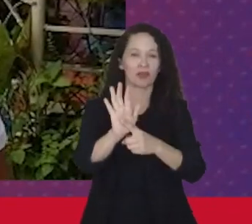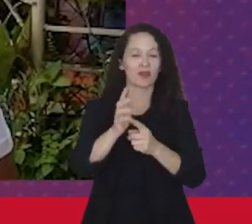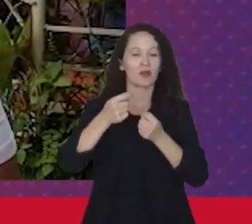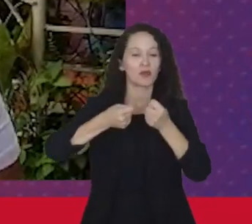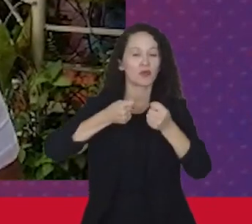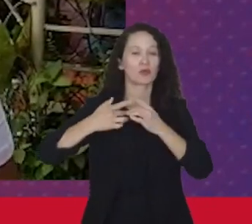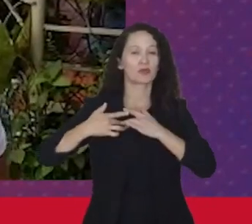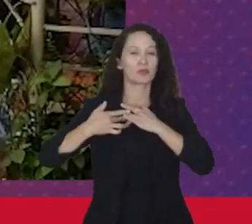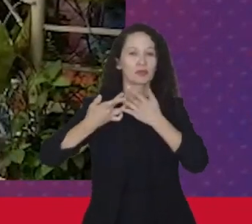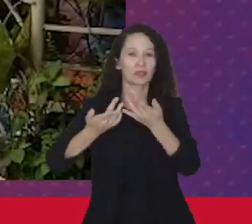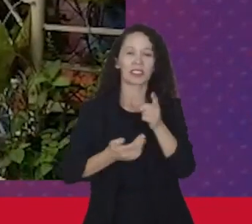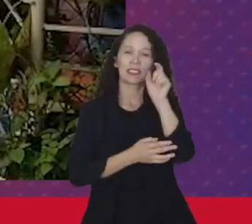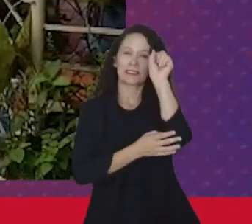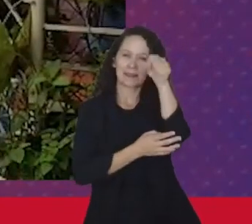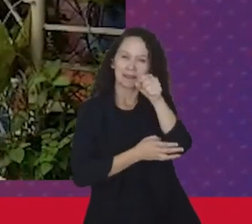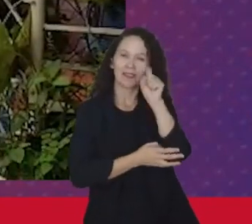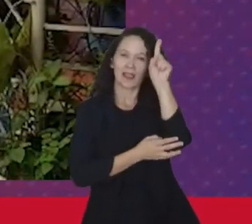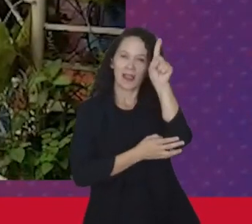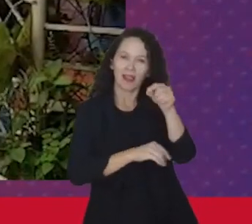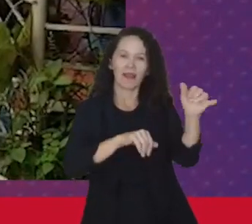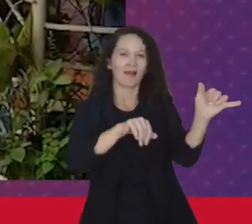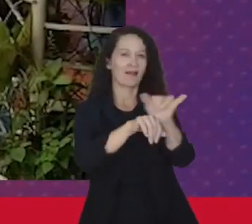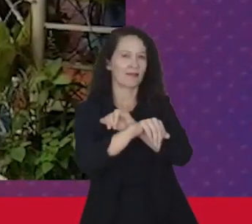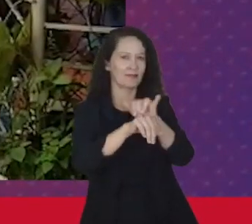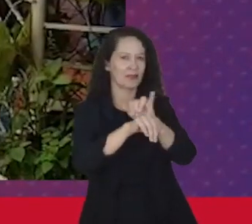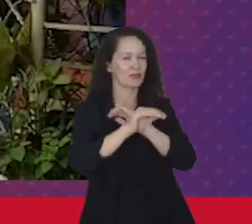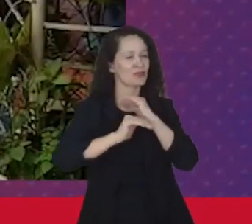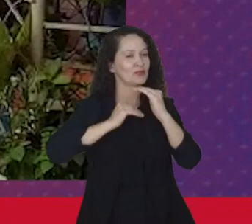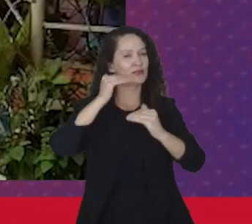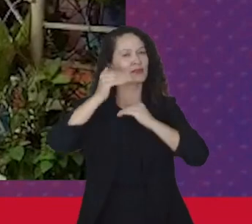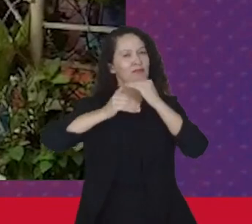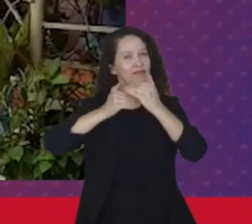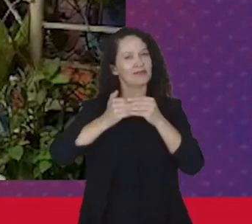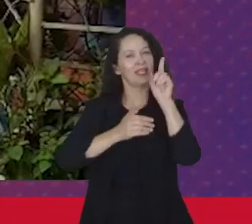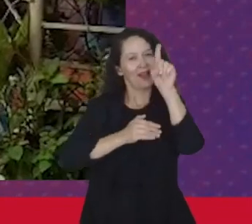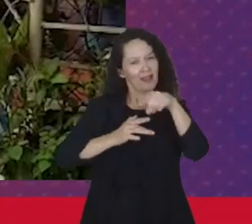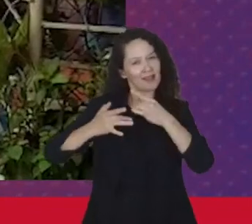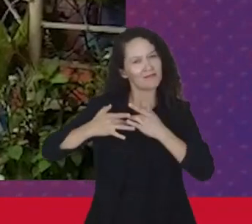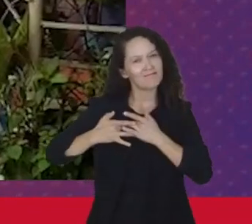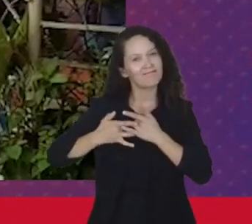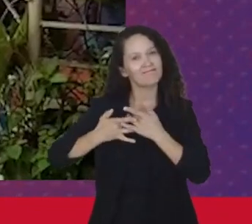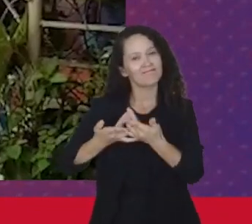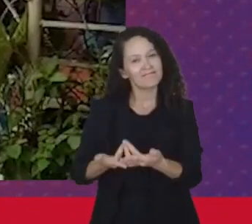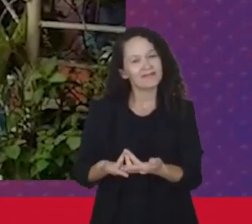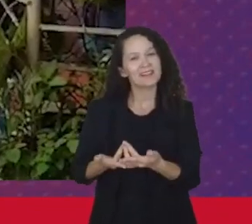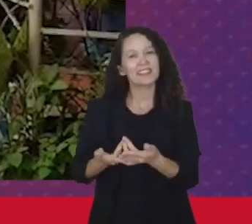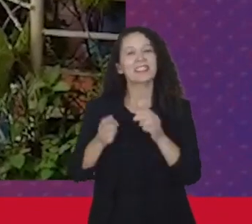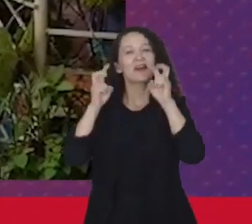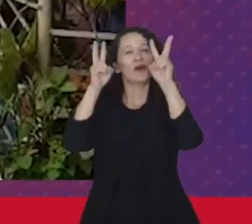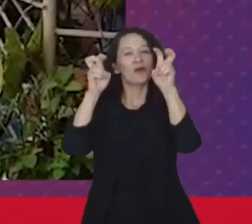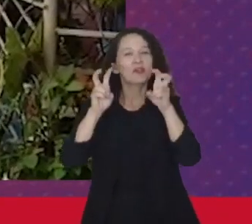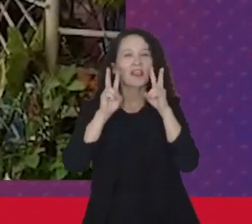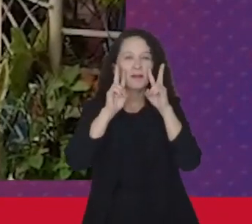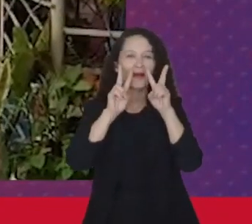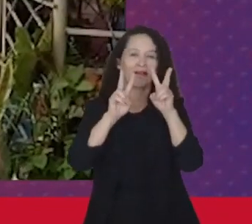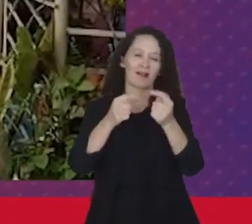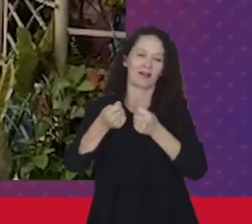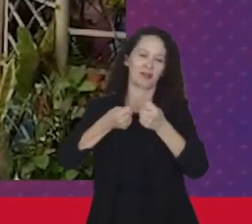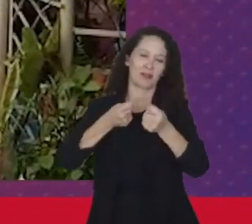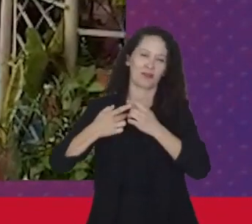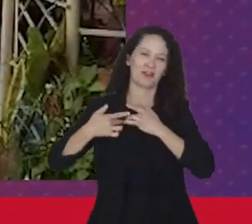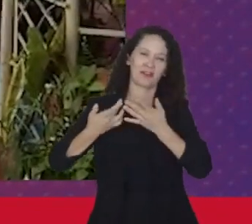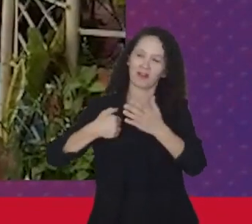economia solidária é, sim, uma estratégia de desenvolvimento, é, sim, uma pauta que precisa ser olhada com